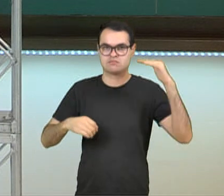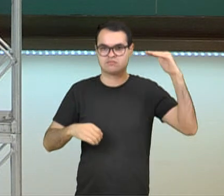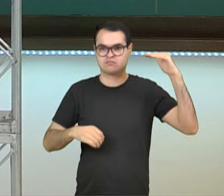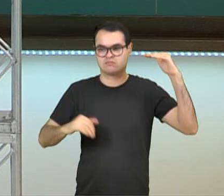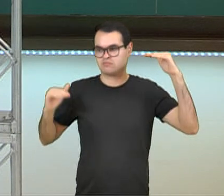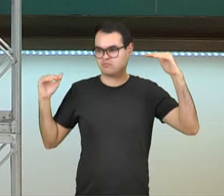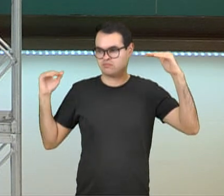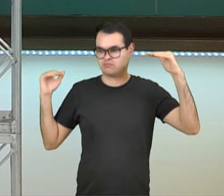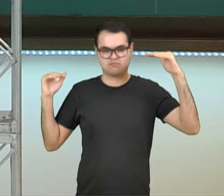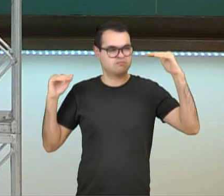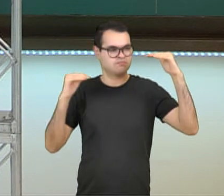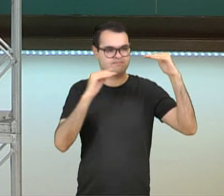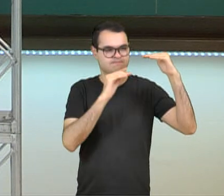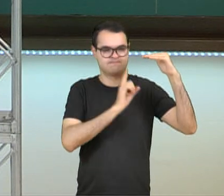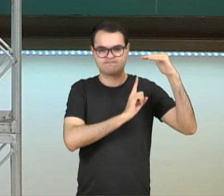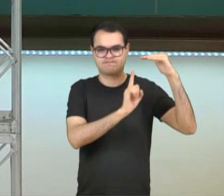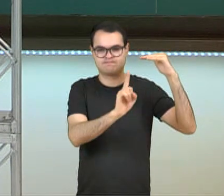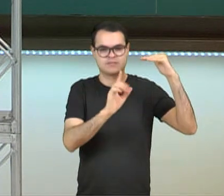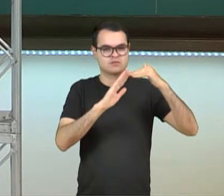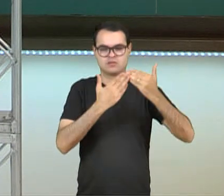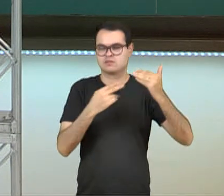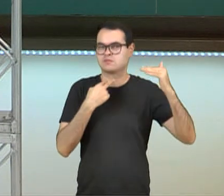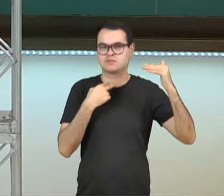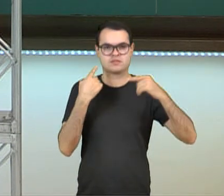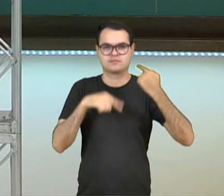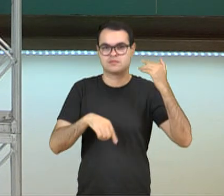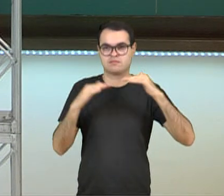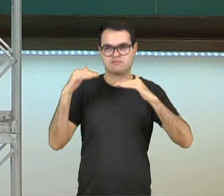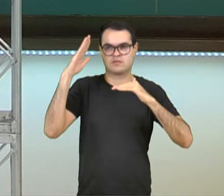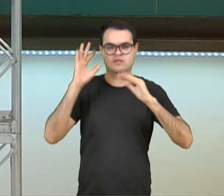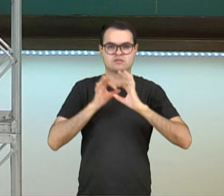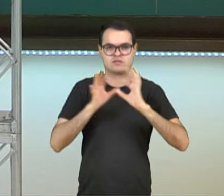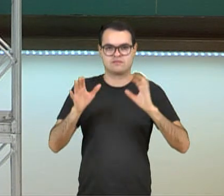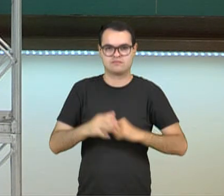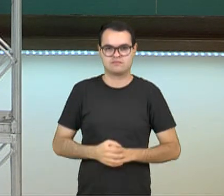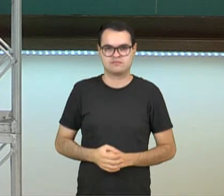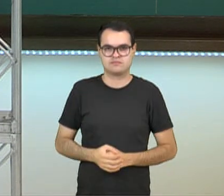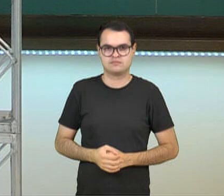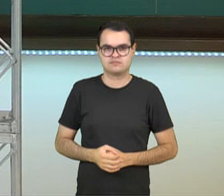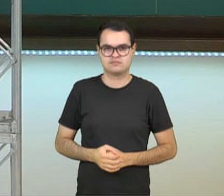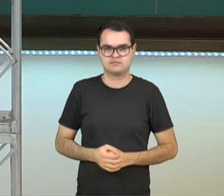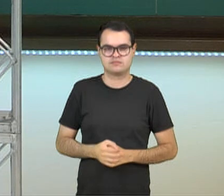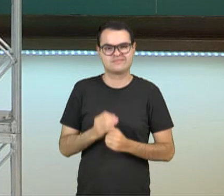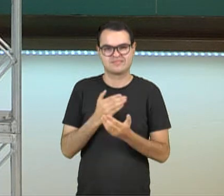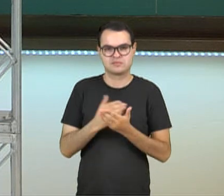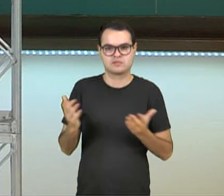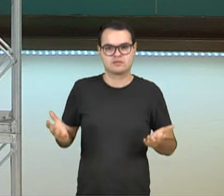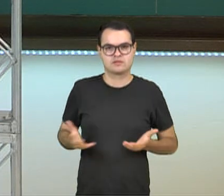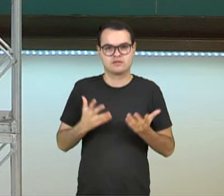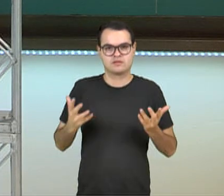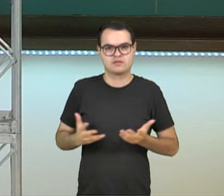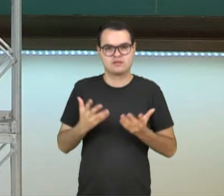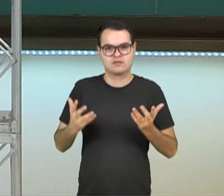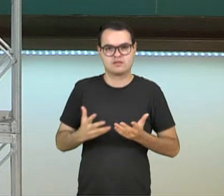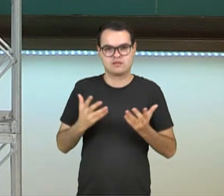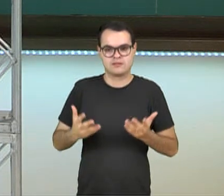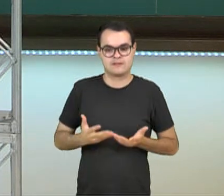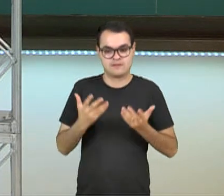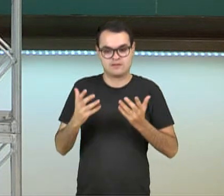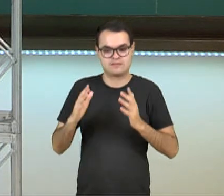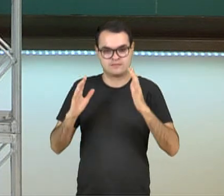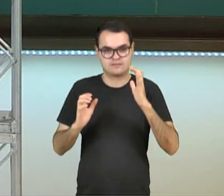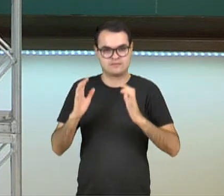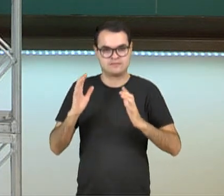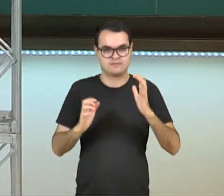muito baixo, não podia ir para a escola. Pensa na situação. E aí eles estimulavam cada vez mais a briga.